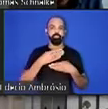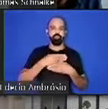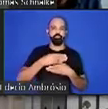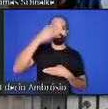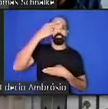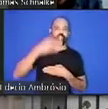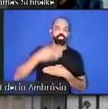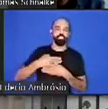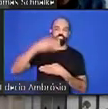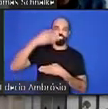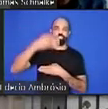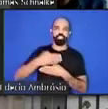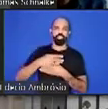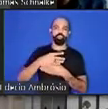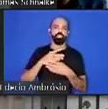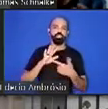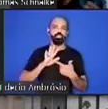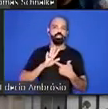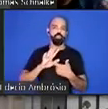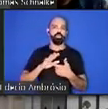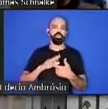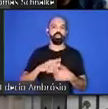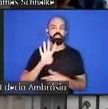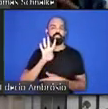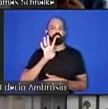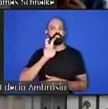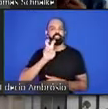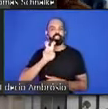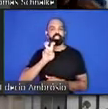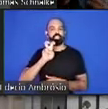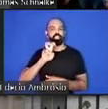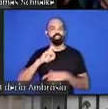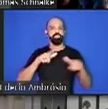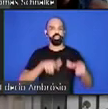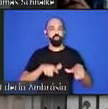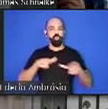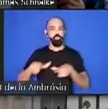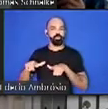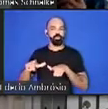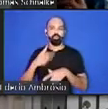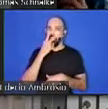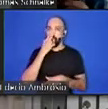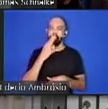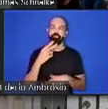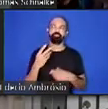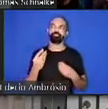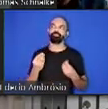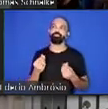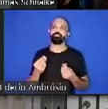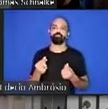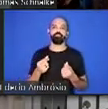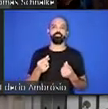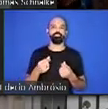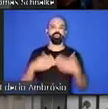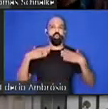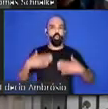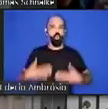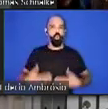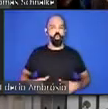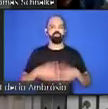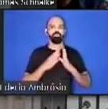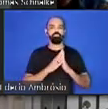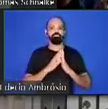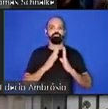mostravam em 5 pisos, como eu disse. Era quase um corpo humano expandido